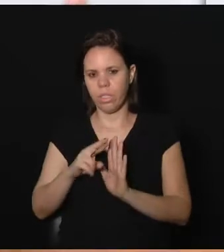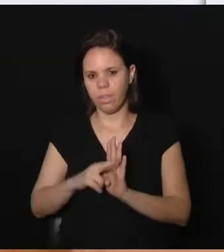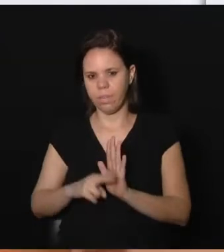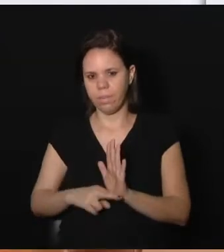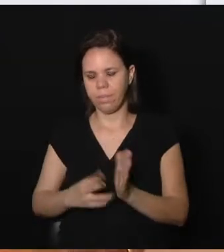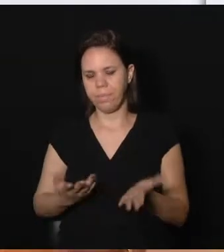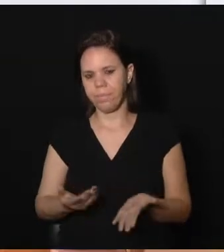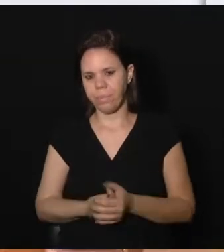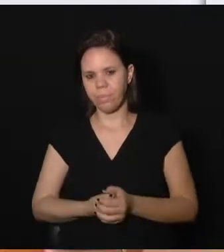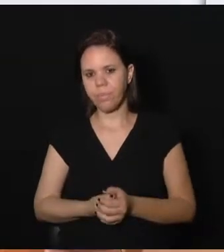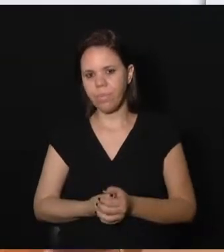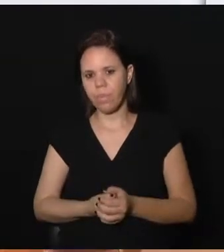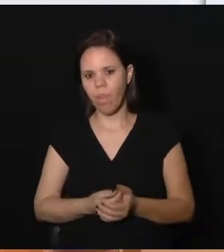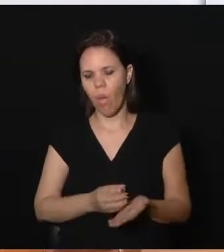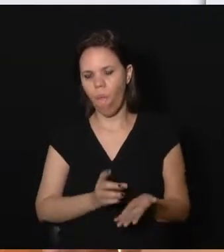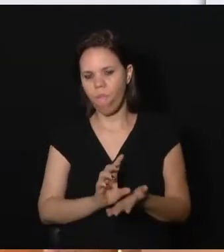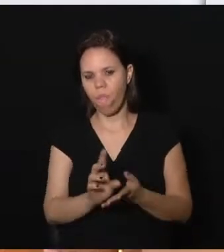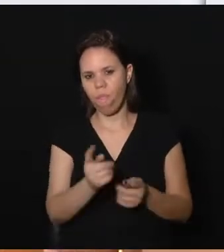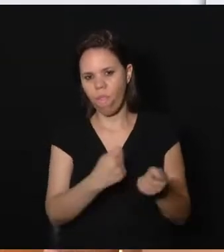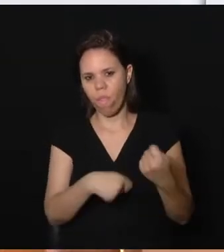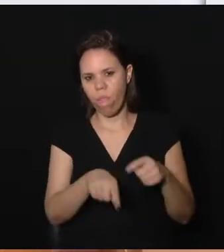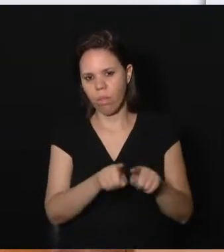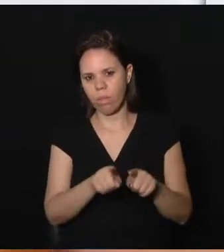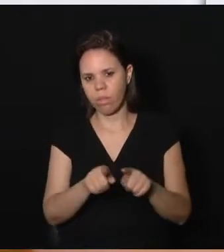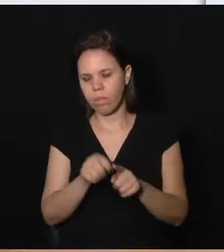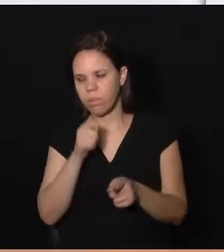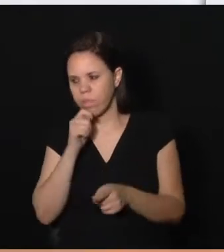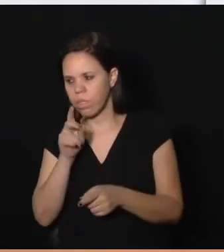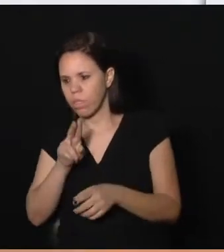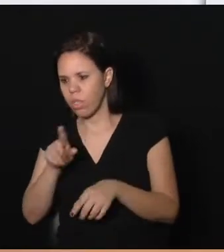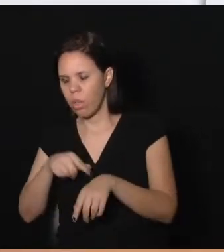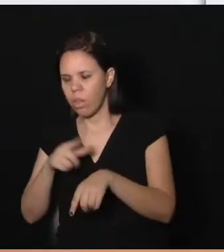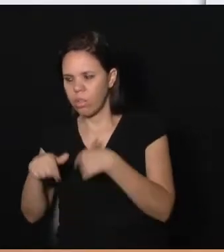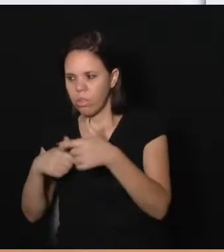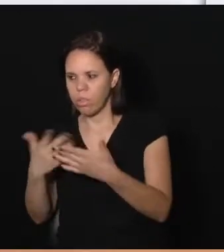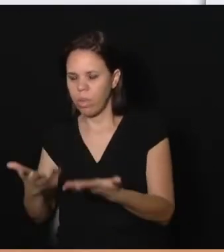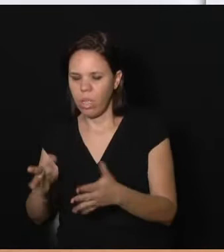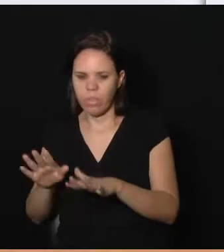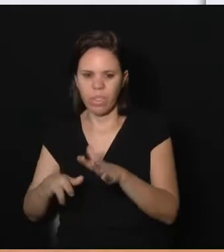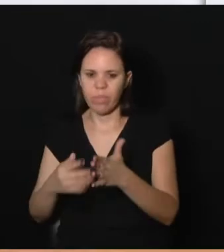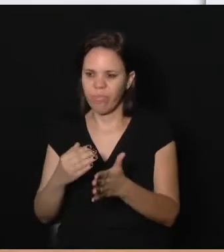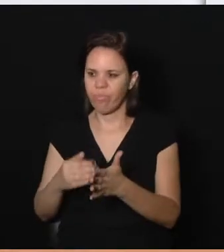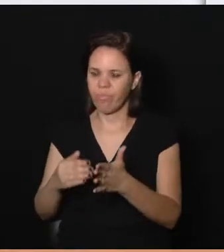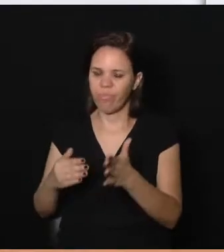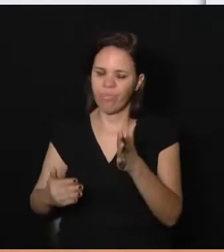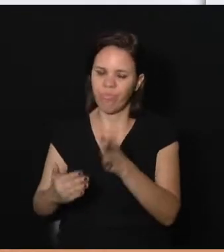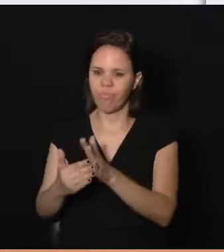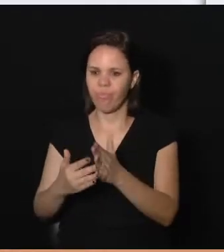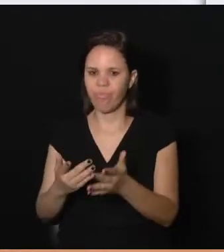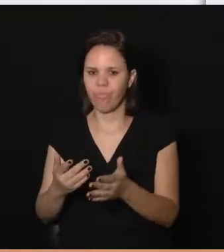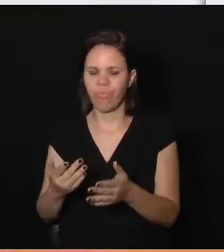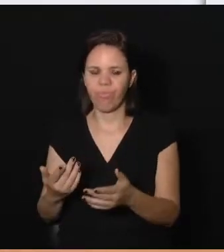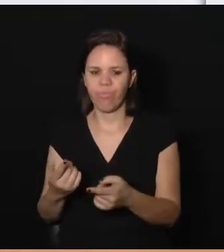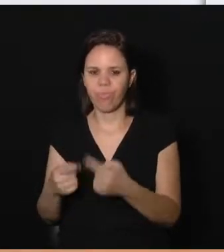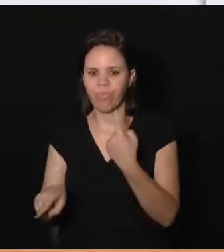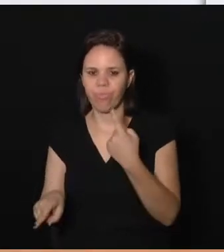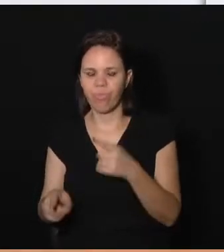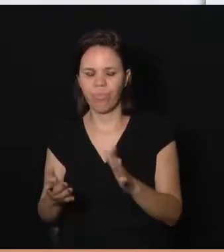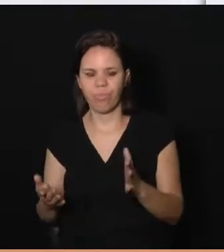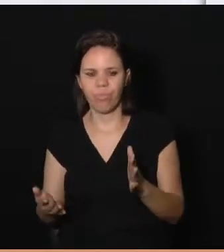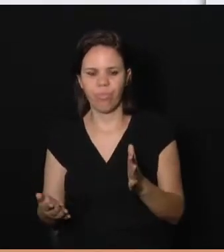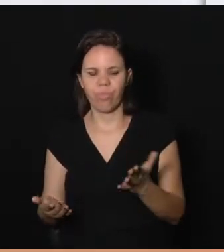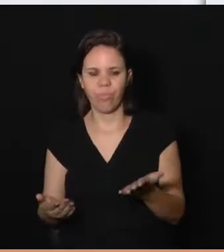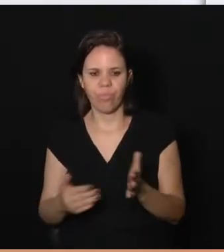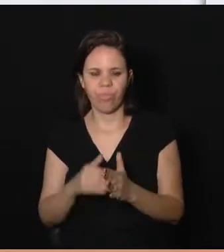caixa, e aí na operação ela se tornava inviável, aí acabava virando um empecilho